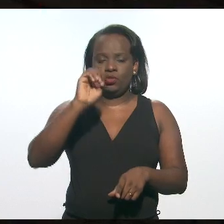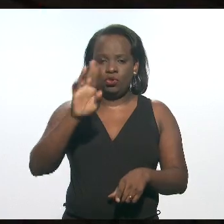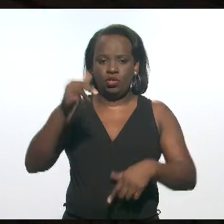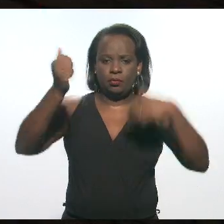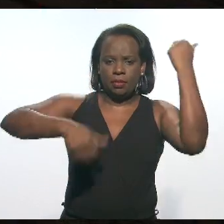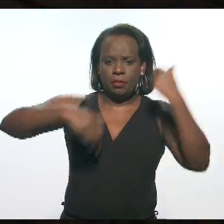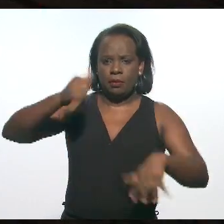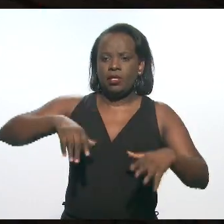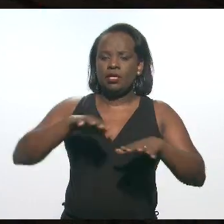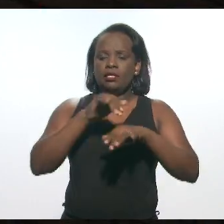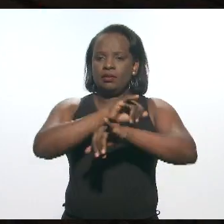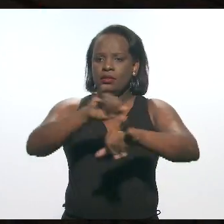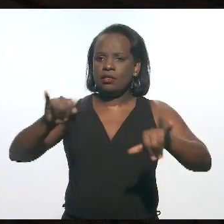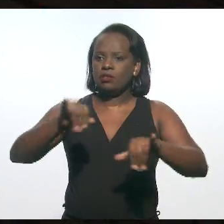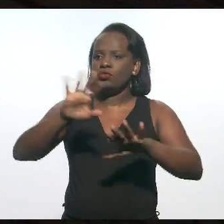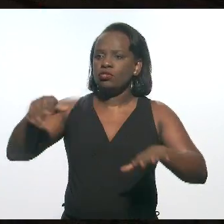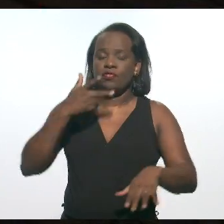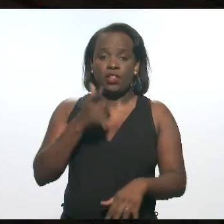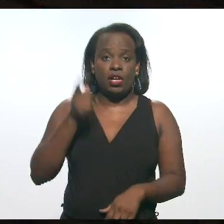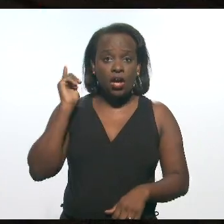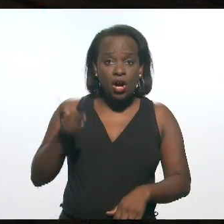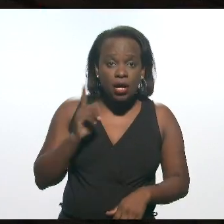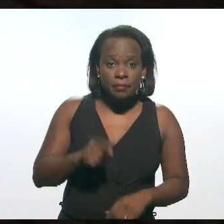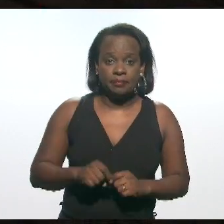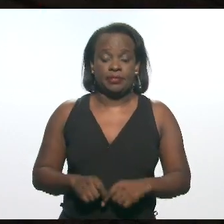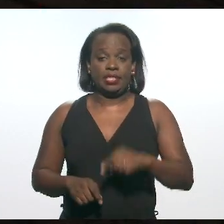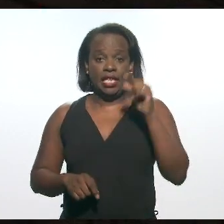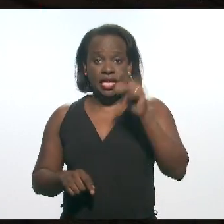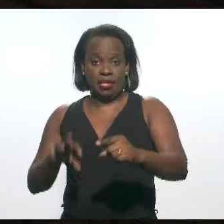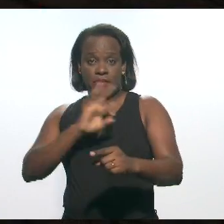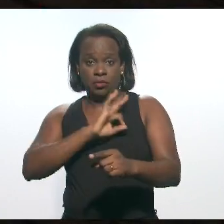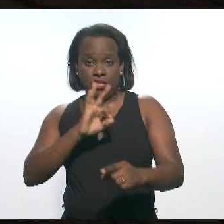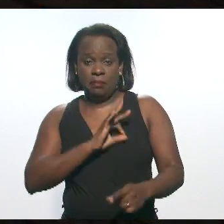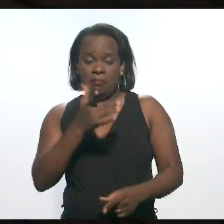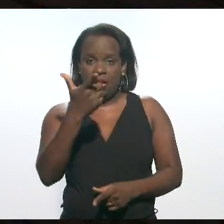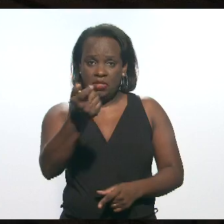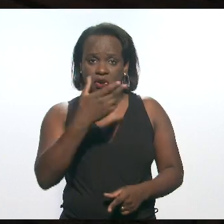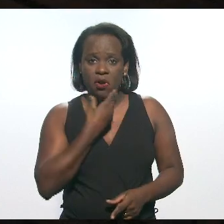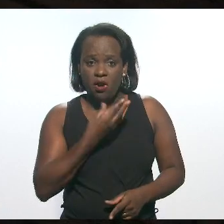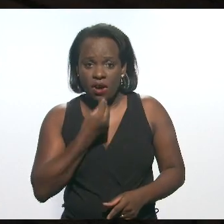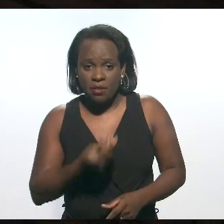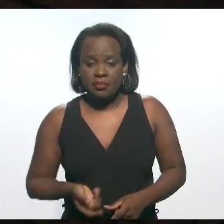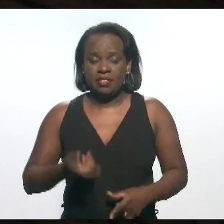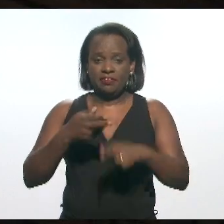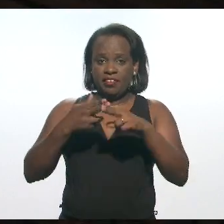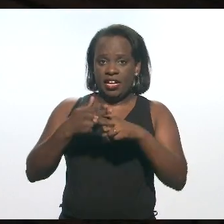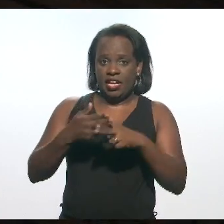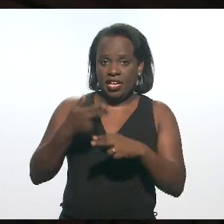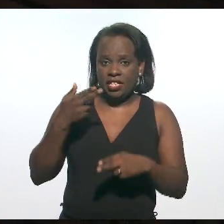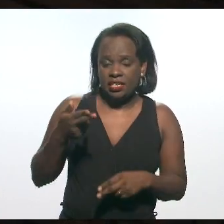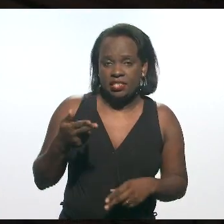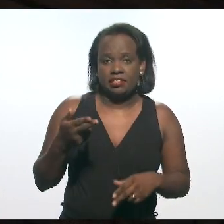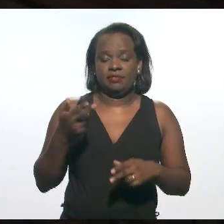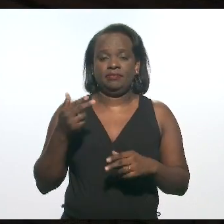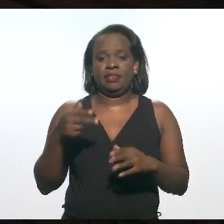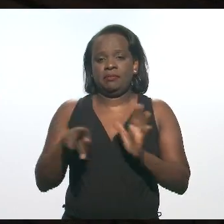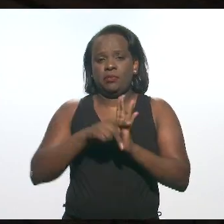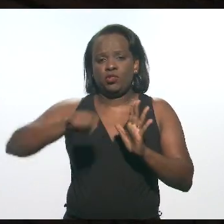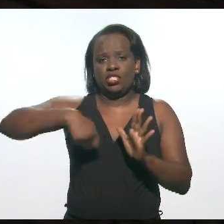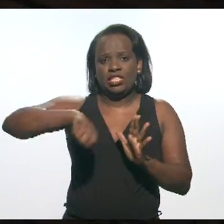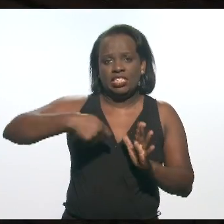convencendo o júri popular e vai dizer olha esse policial matou um homem que estava com uma faca de cozinha